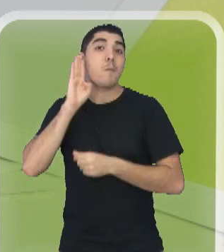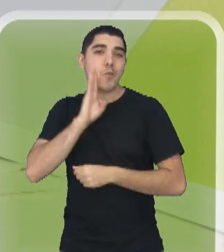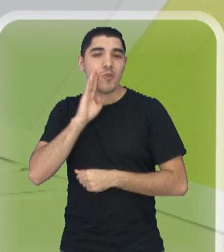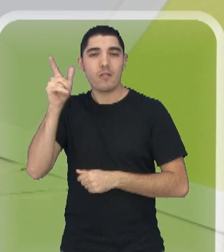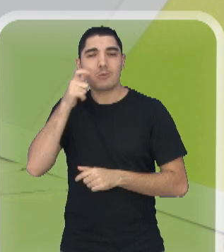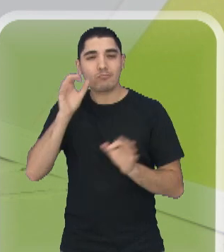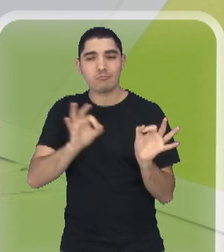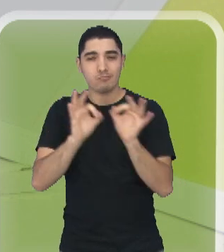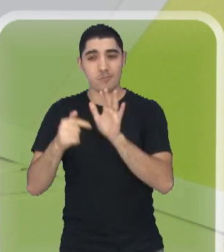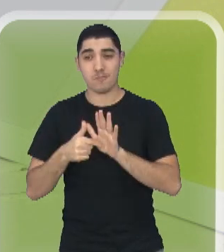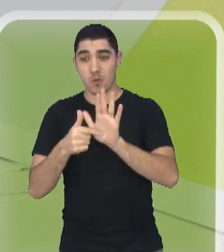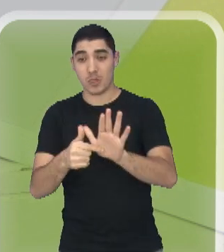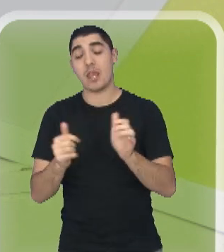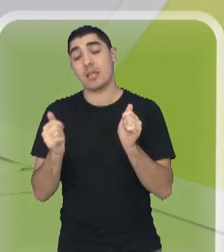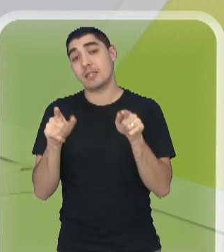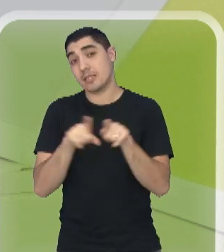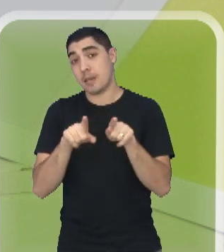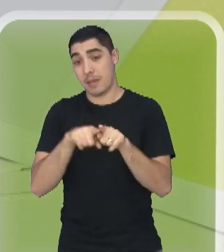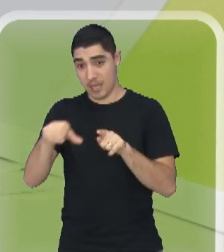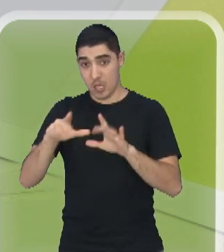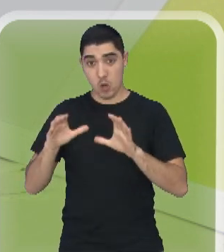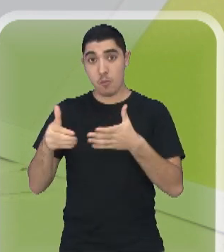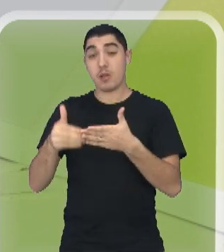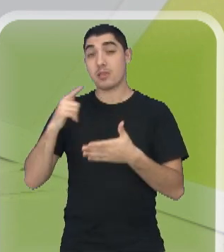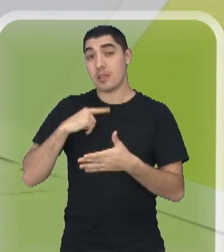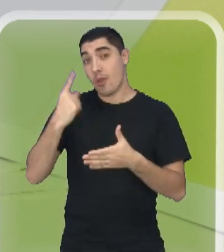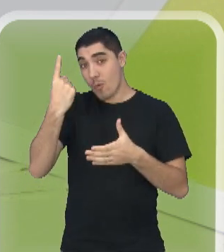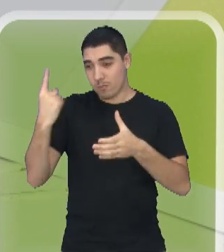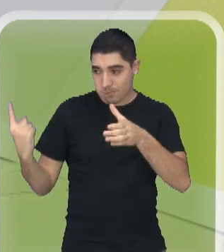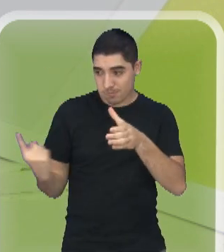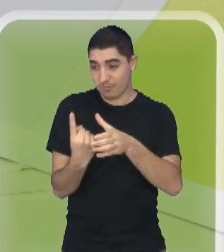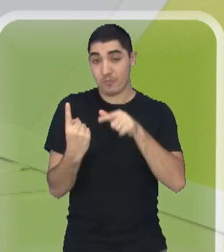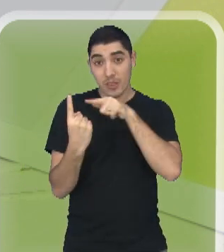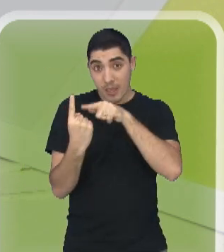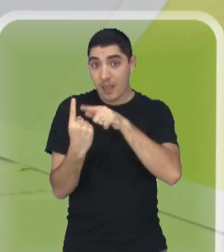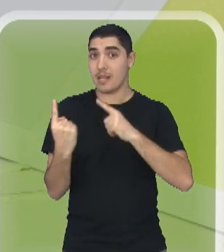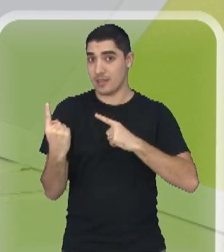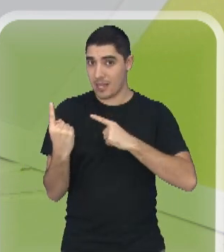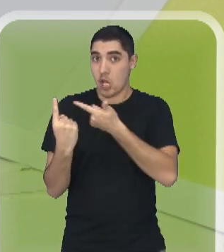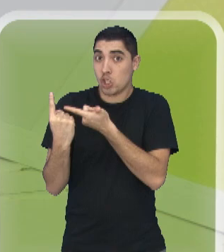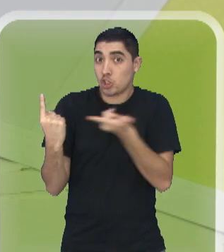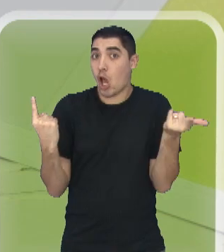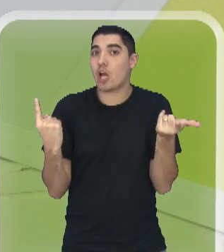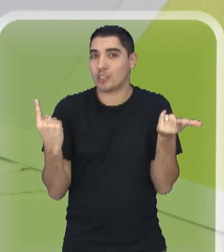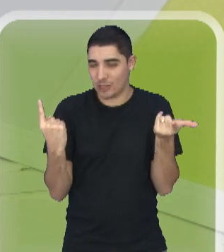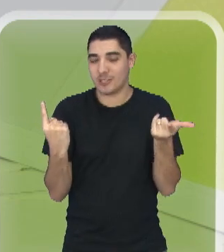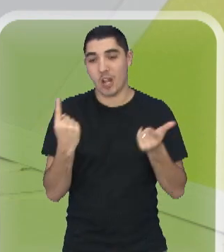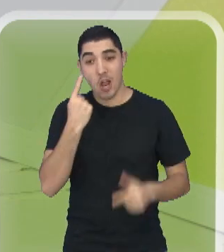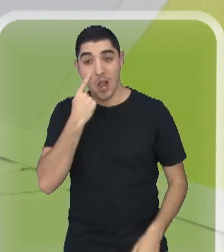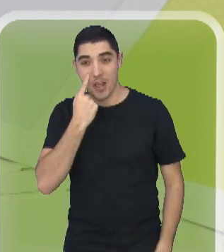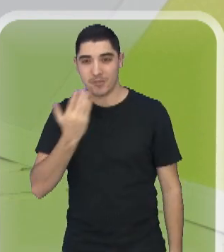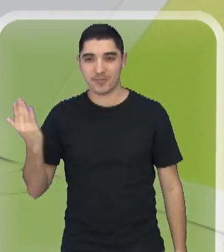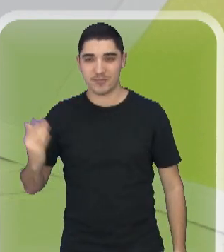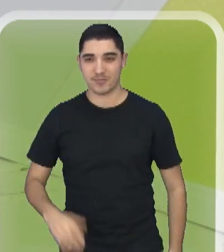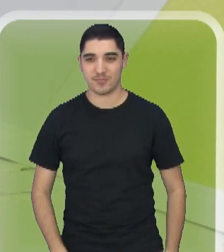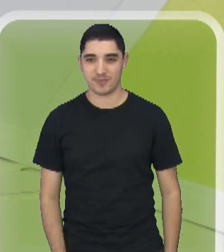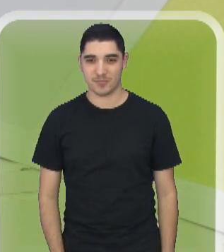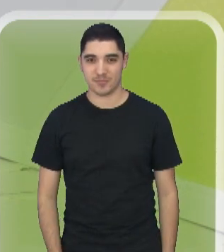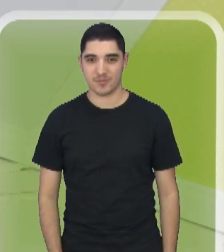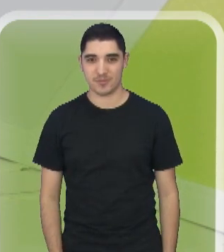a decisão. E olha, no elenco, um jogador que costuma ter sorte contra o time de Capivari. Solta, Matheus!